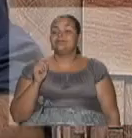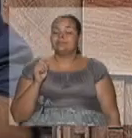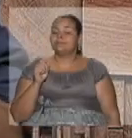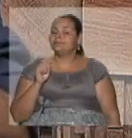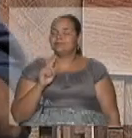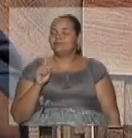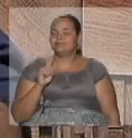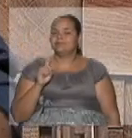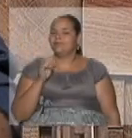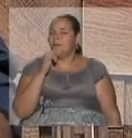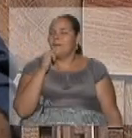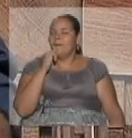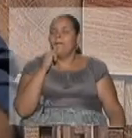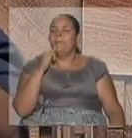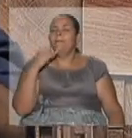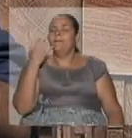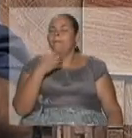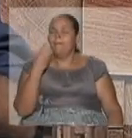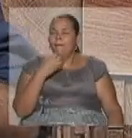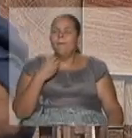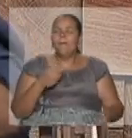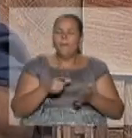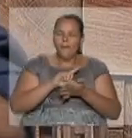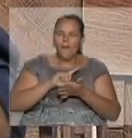não chegar com arranjos